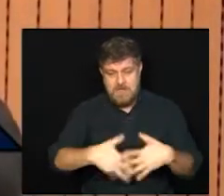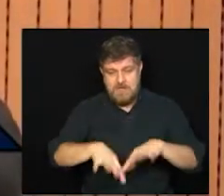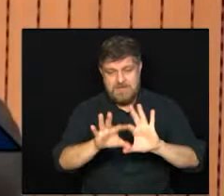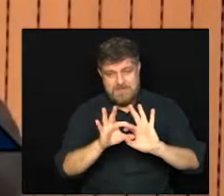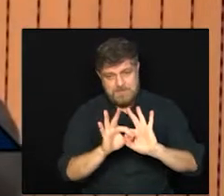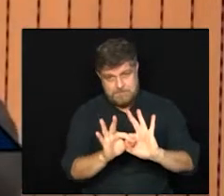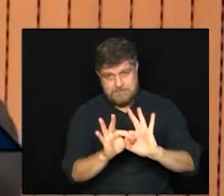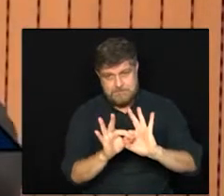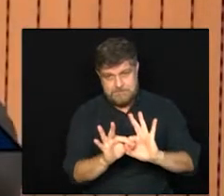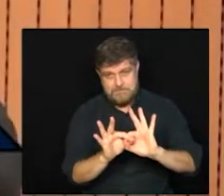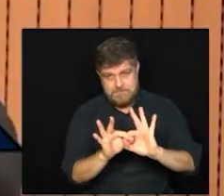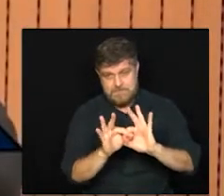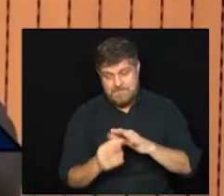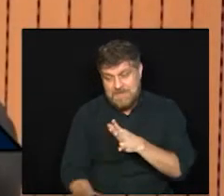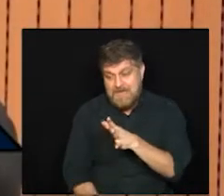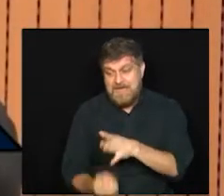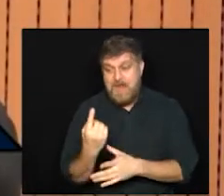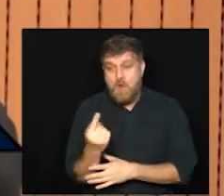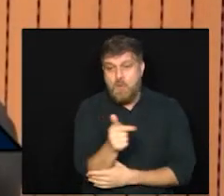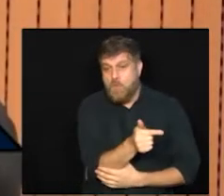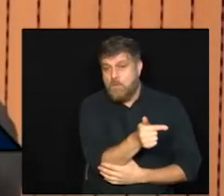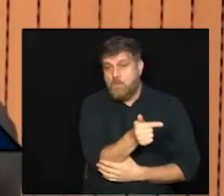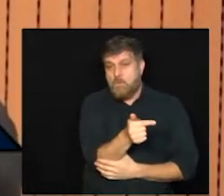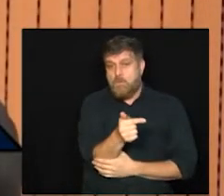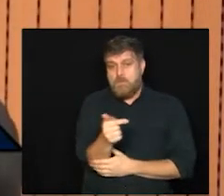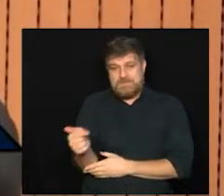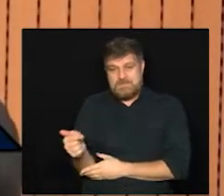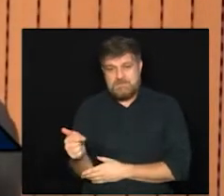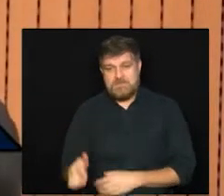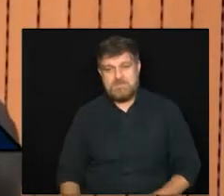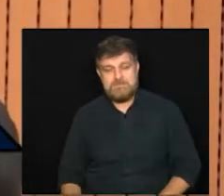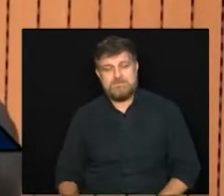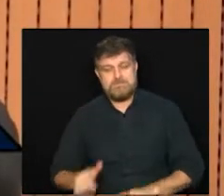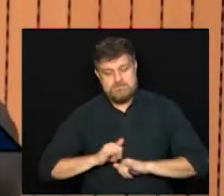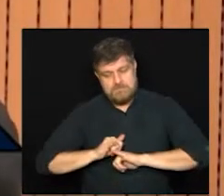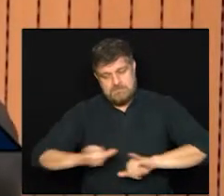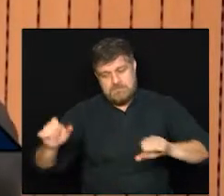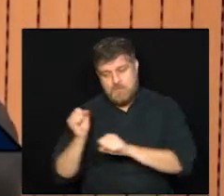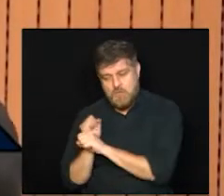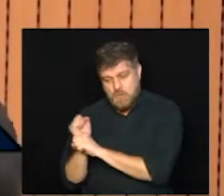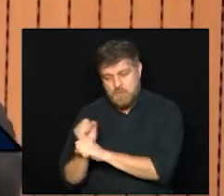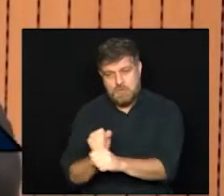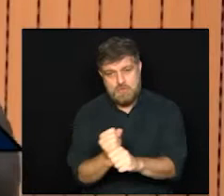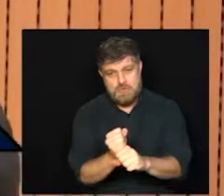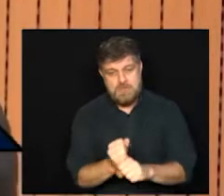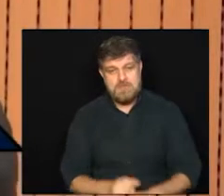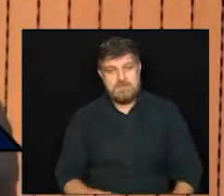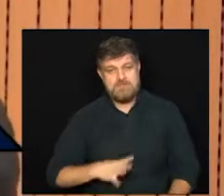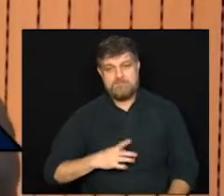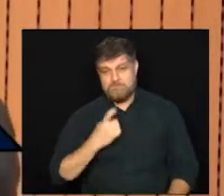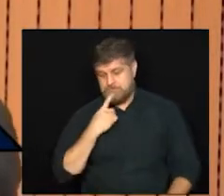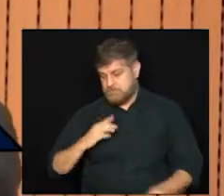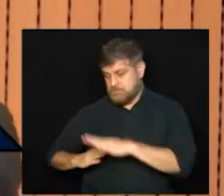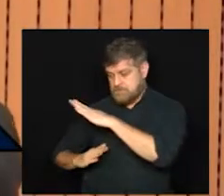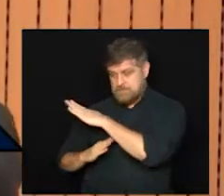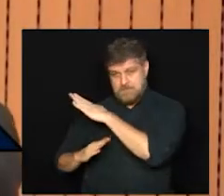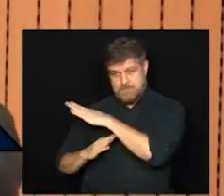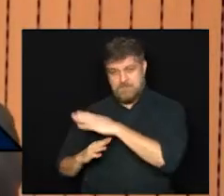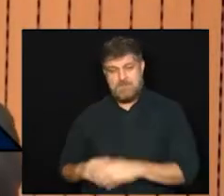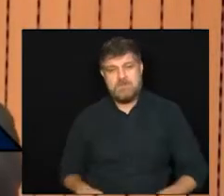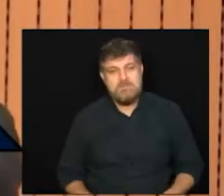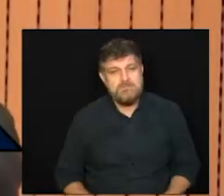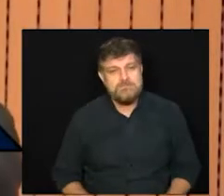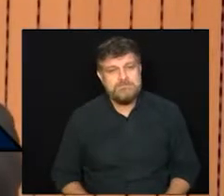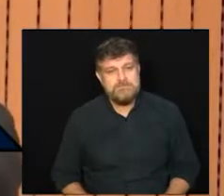né, da instituição da semana do lançamento do anual da campanha da fraternidade na Câmara dos Vereadores, na cidade de